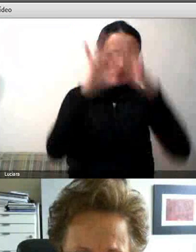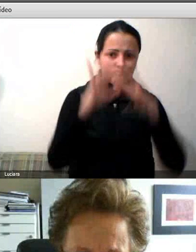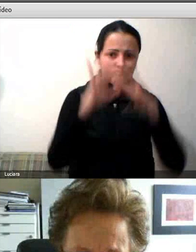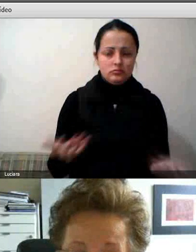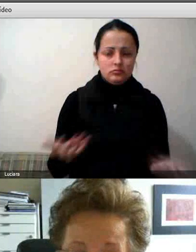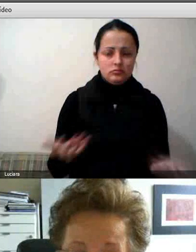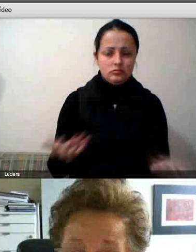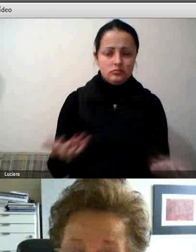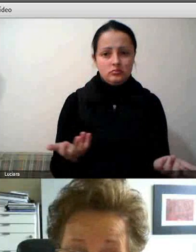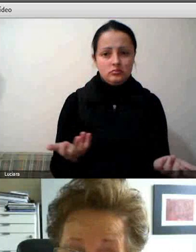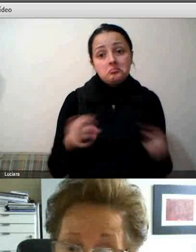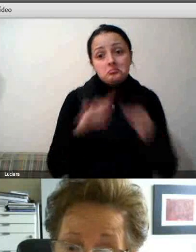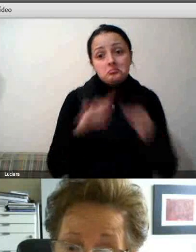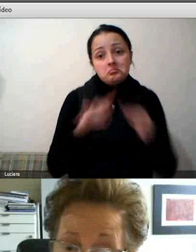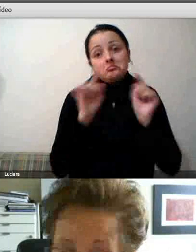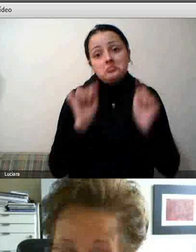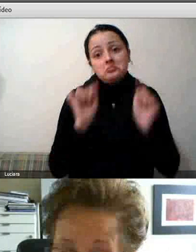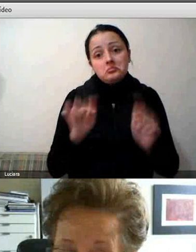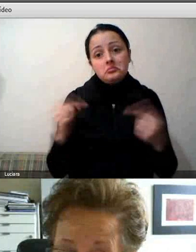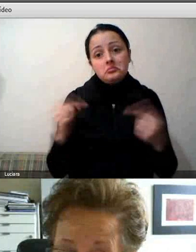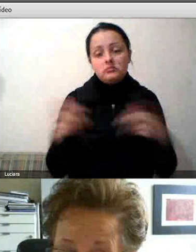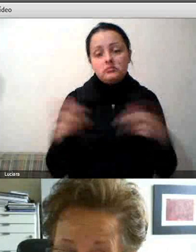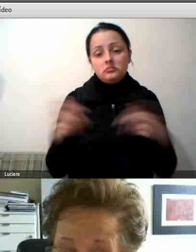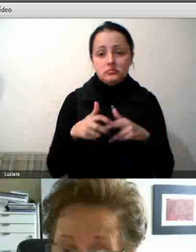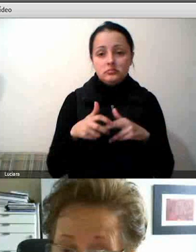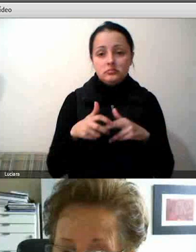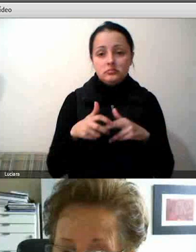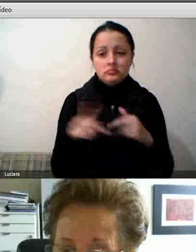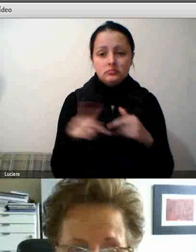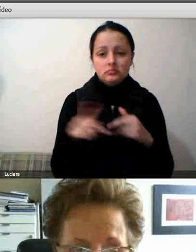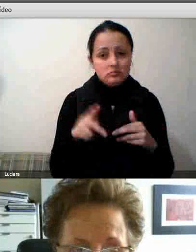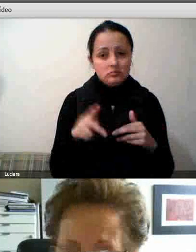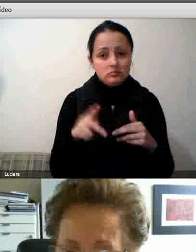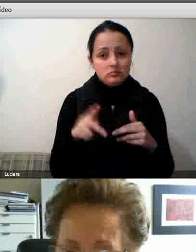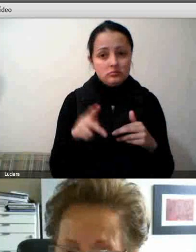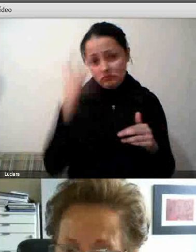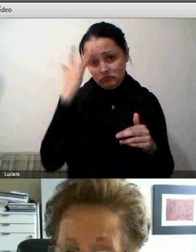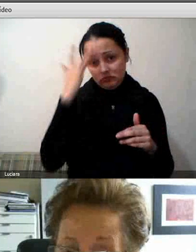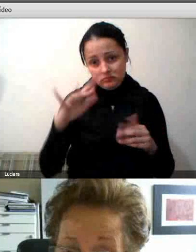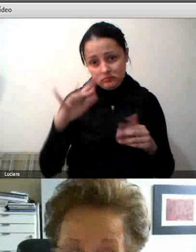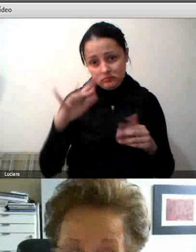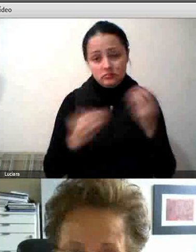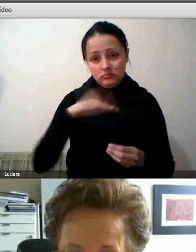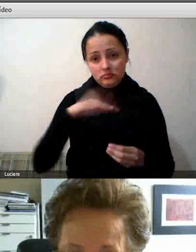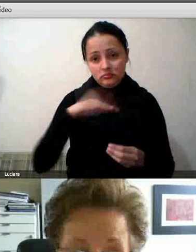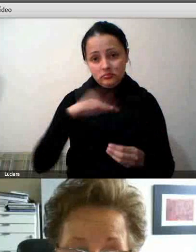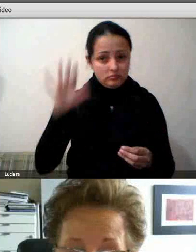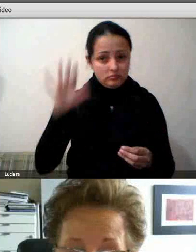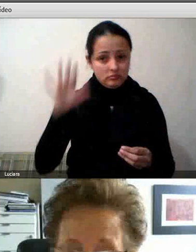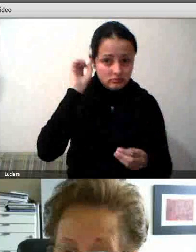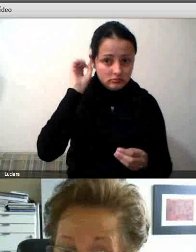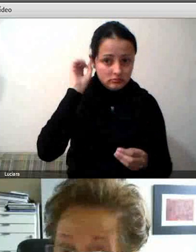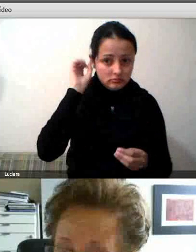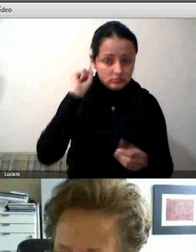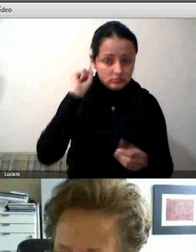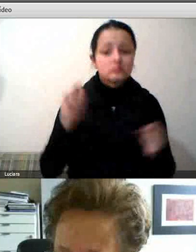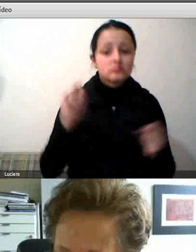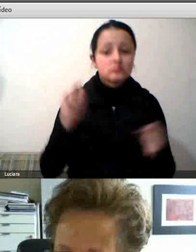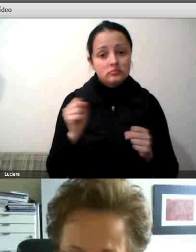funcionar. E nós não conhecemos. E não sabemos se é só o canal auditivo que leva, se o